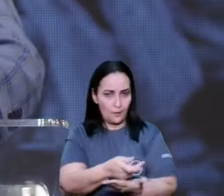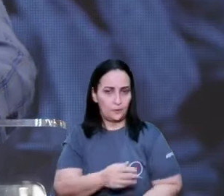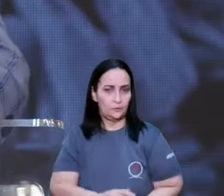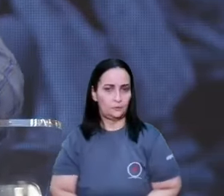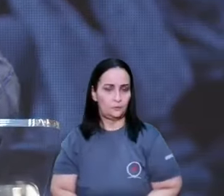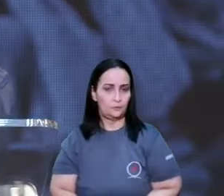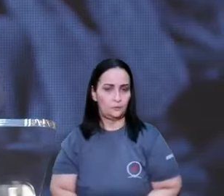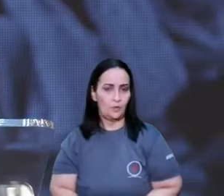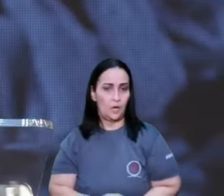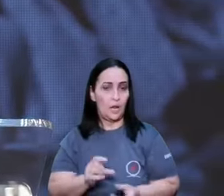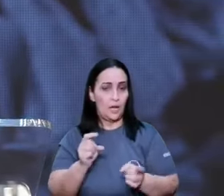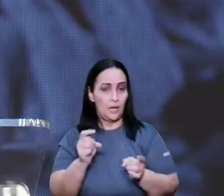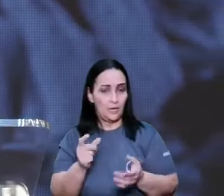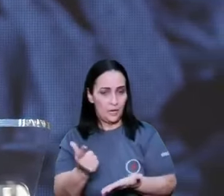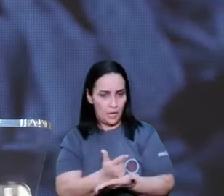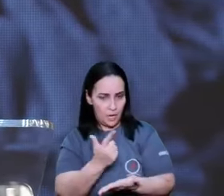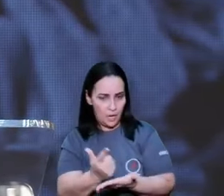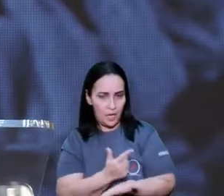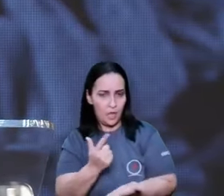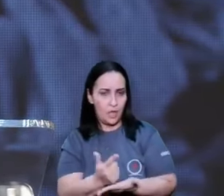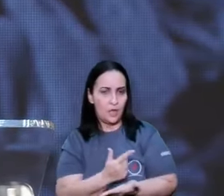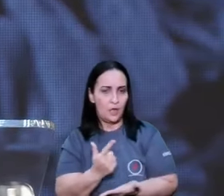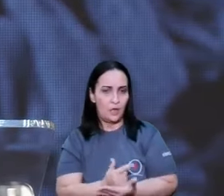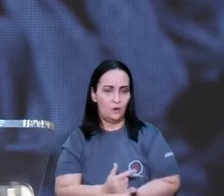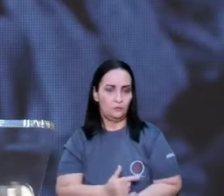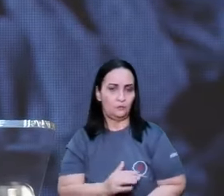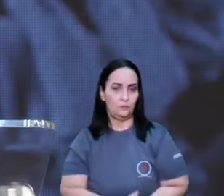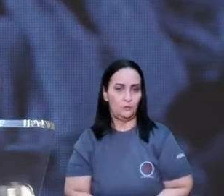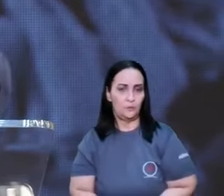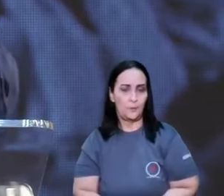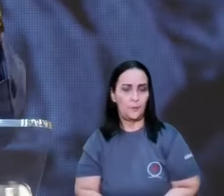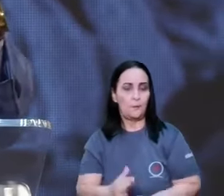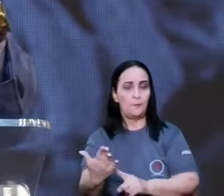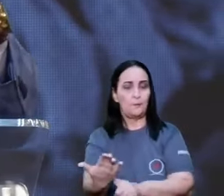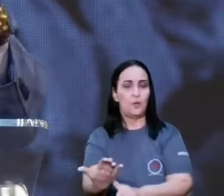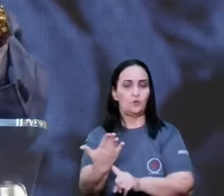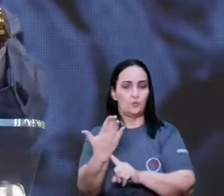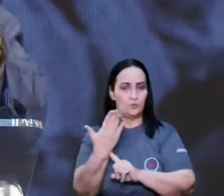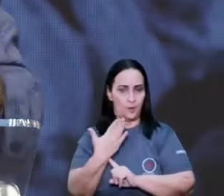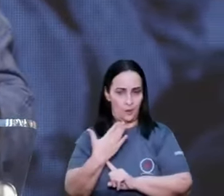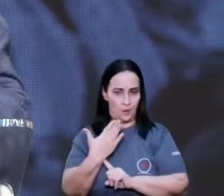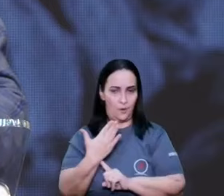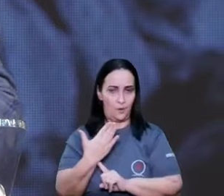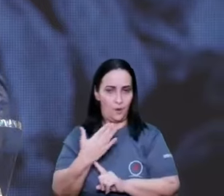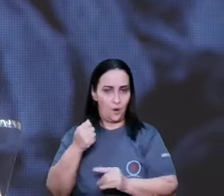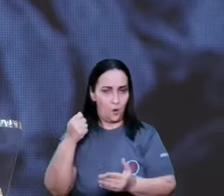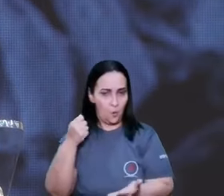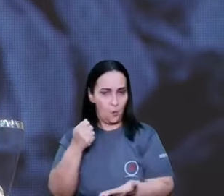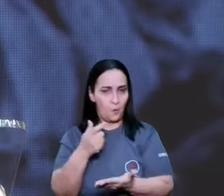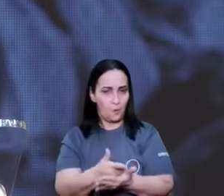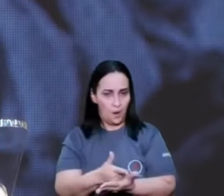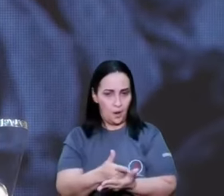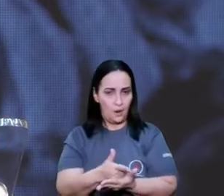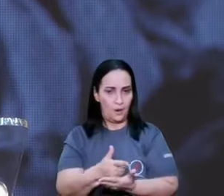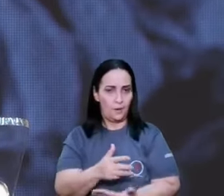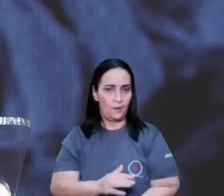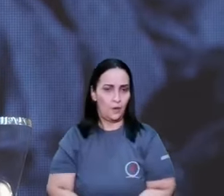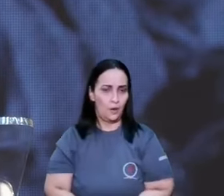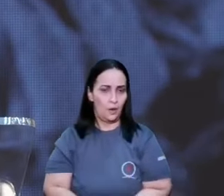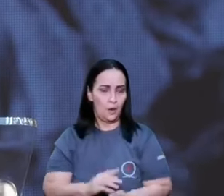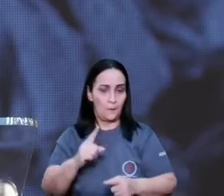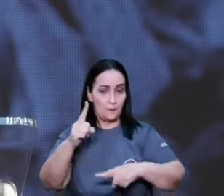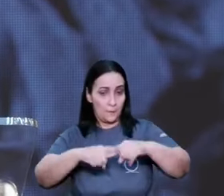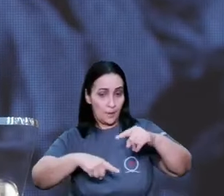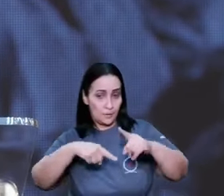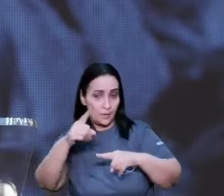os meus livros e você adquirindo estes livros vai me ajudar a comprar os 100 sacos de cimento o